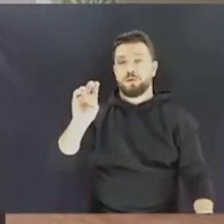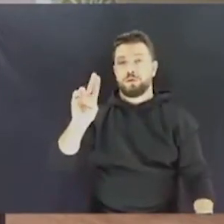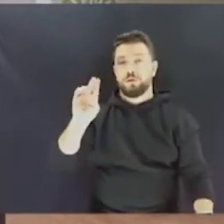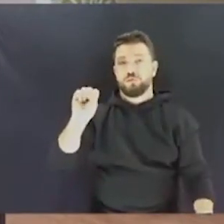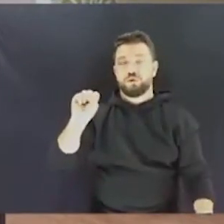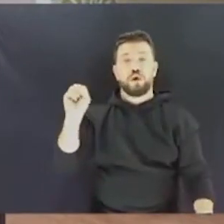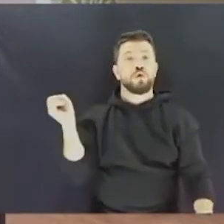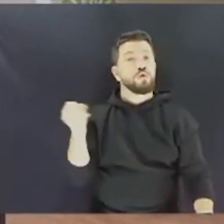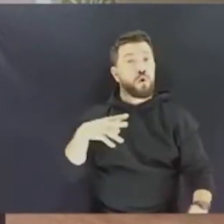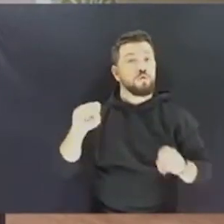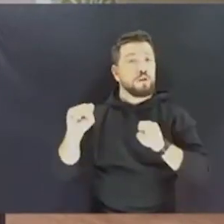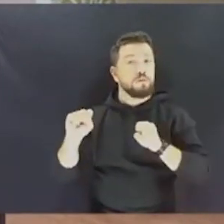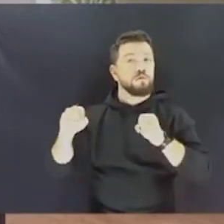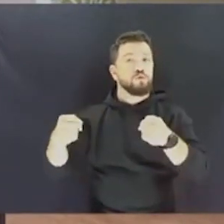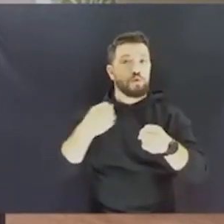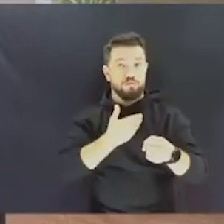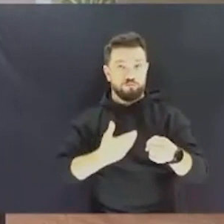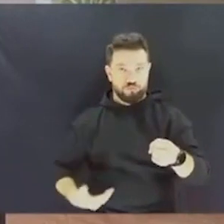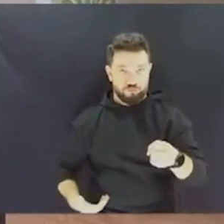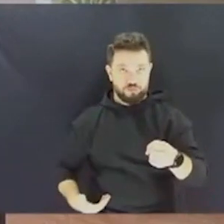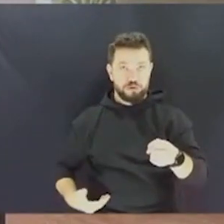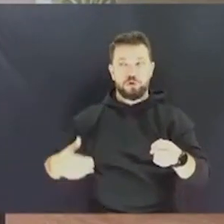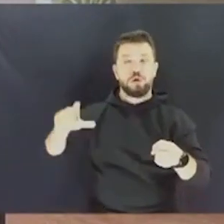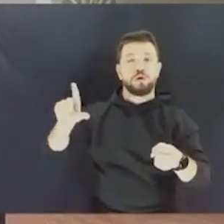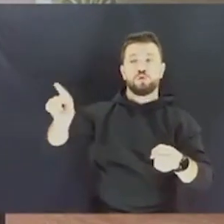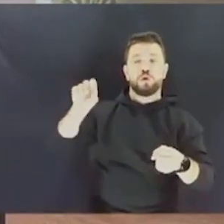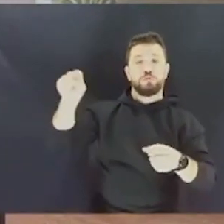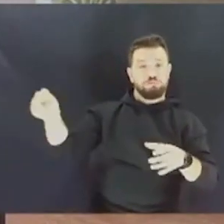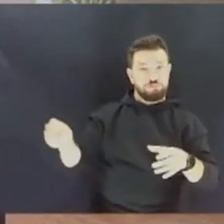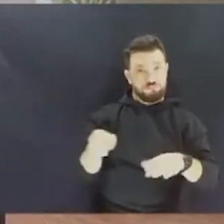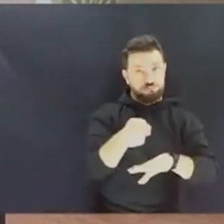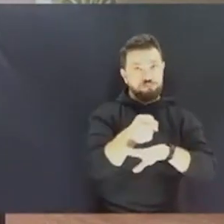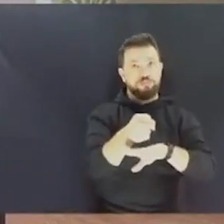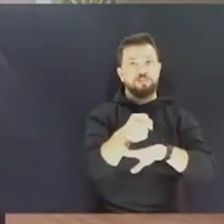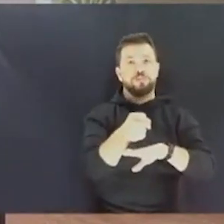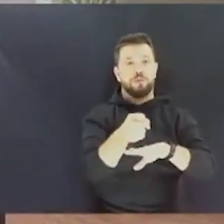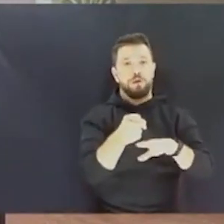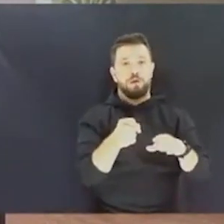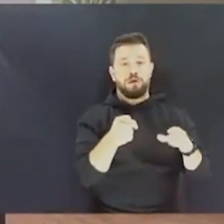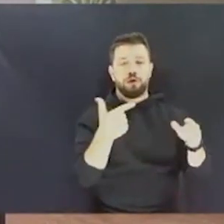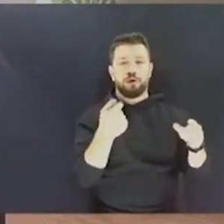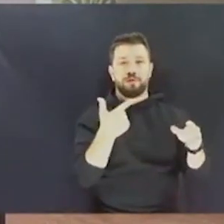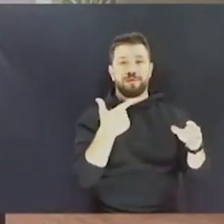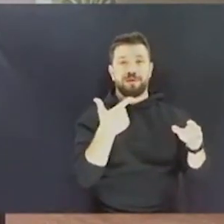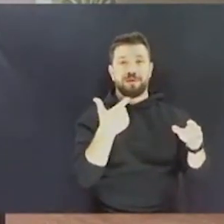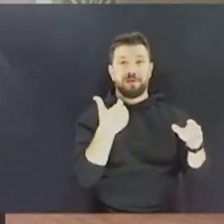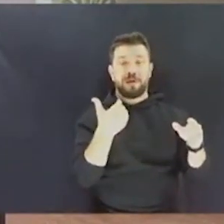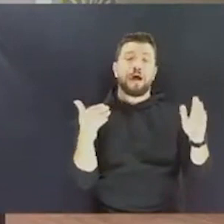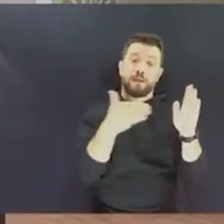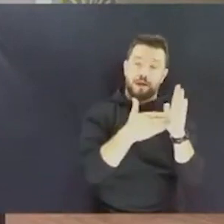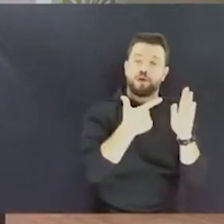Paraná ele no dia 17 de Abril para comandar a defensoria pública no biênio 2026 até 2026